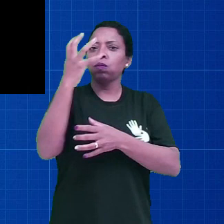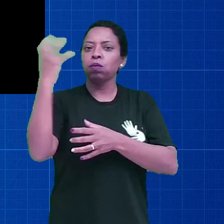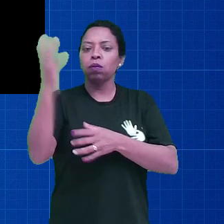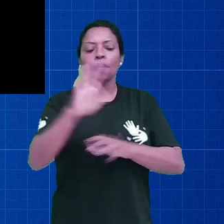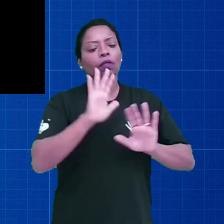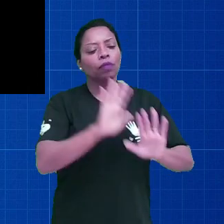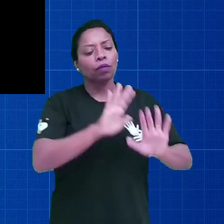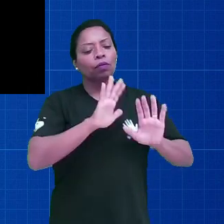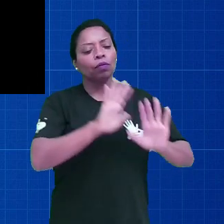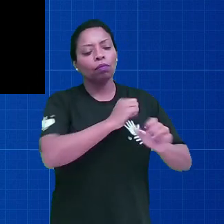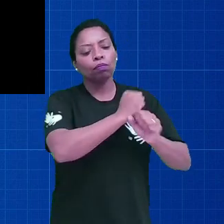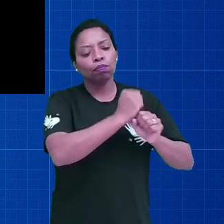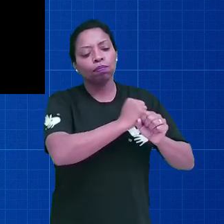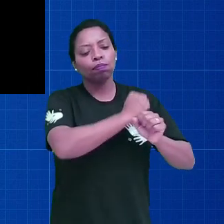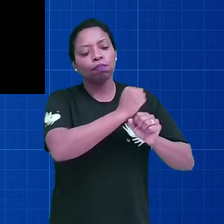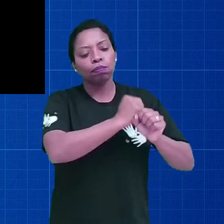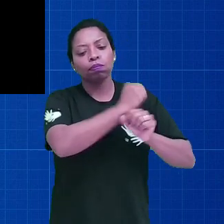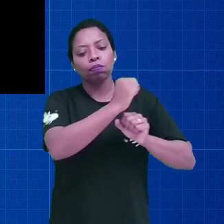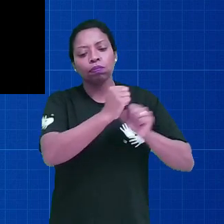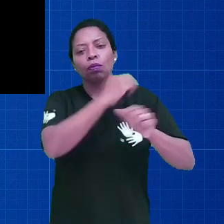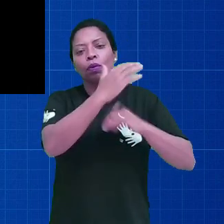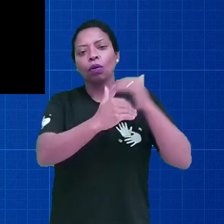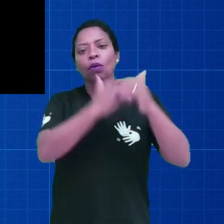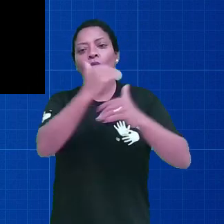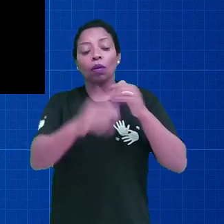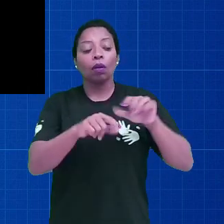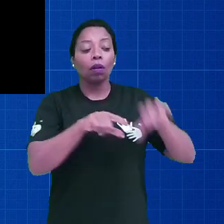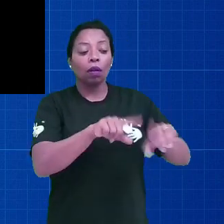local, essa temperatura ela vai sofrer alguma variação?